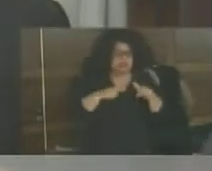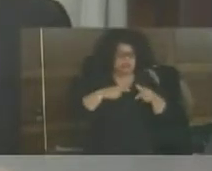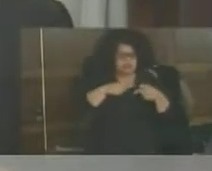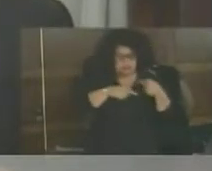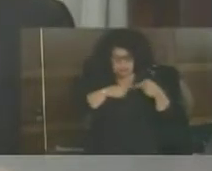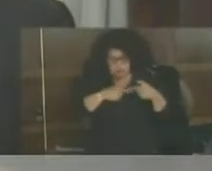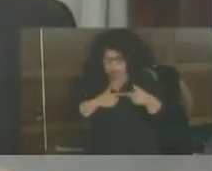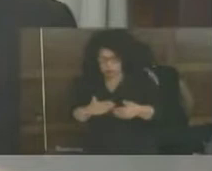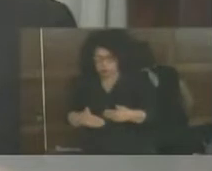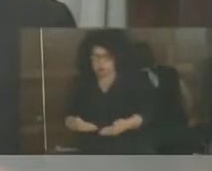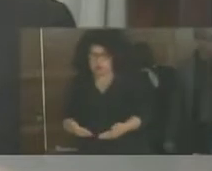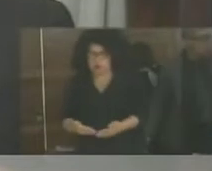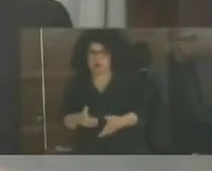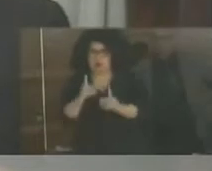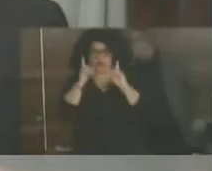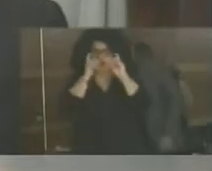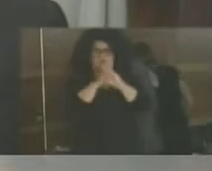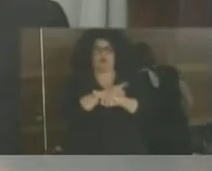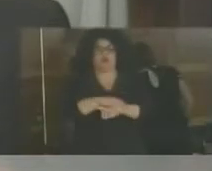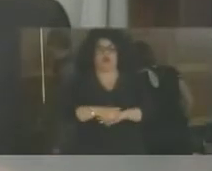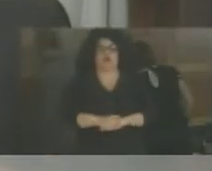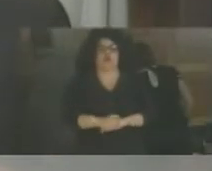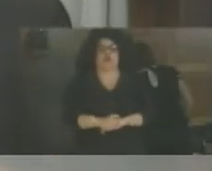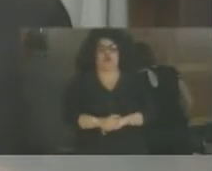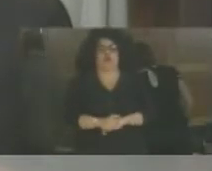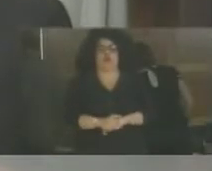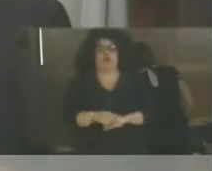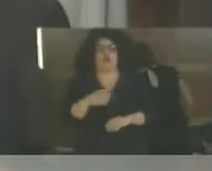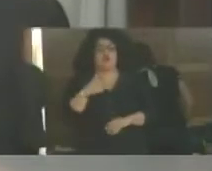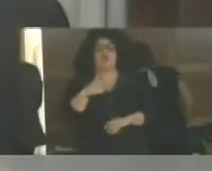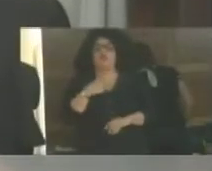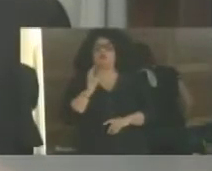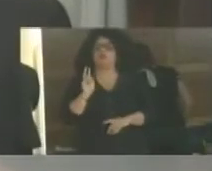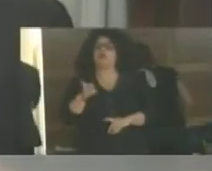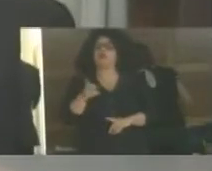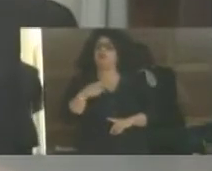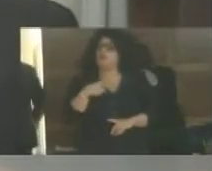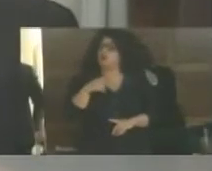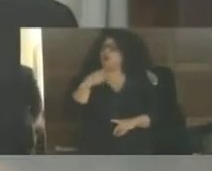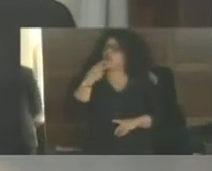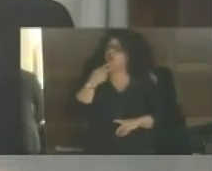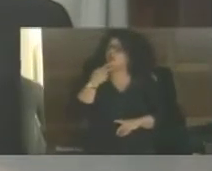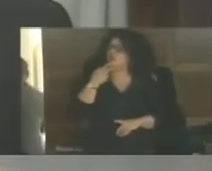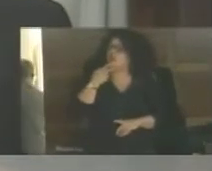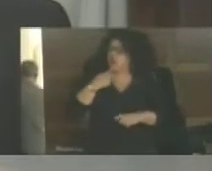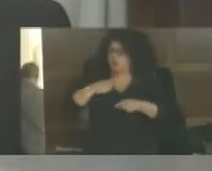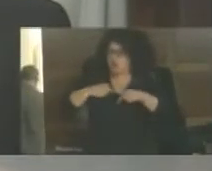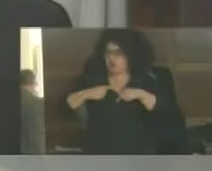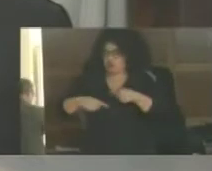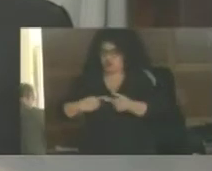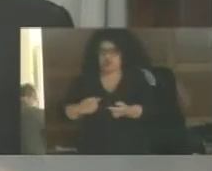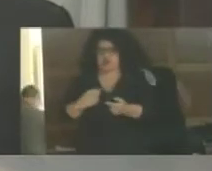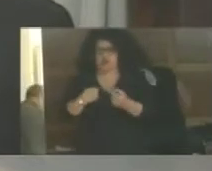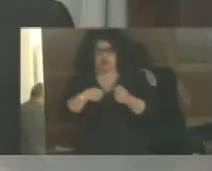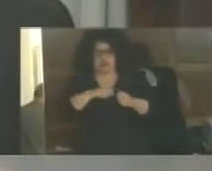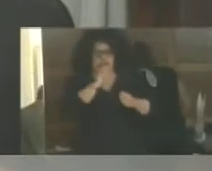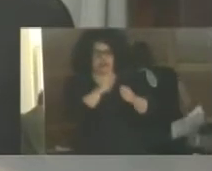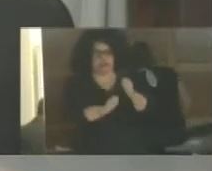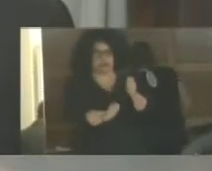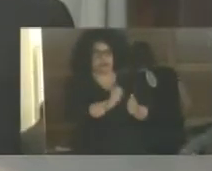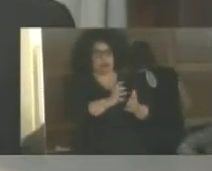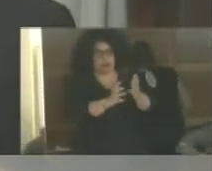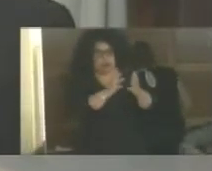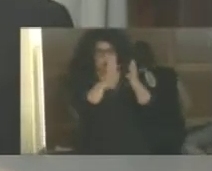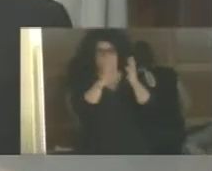atuais. Eu sempre digo que as pessoas acham que o político é bruxa, tem que queimar e botar fogo. Não é isso.